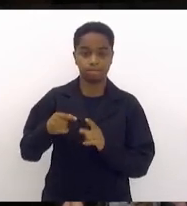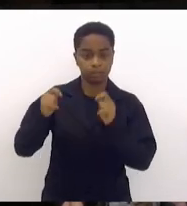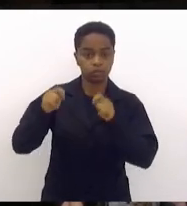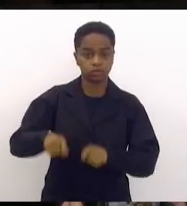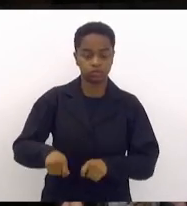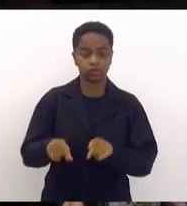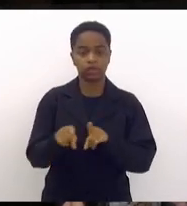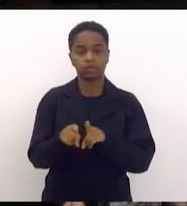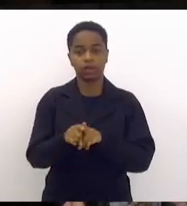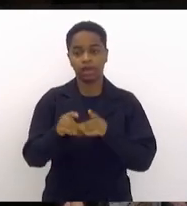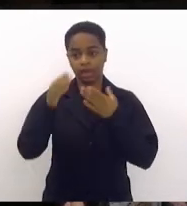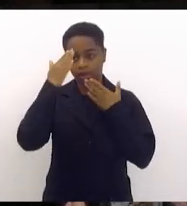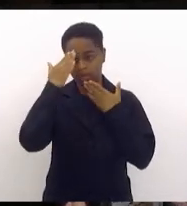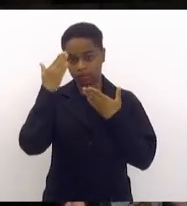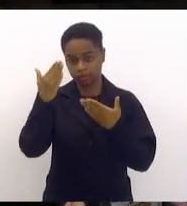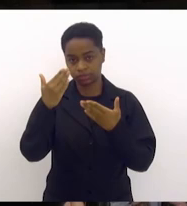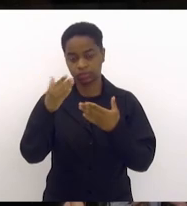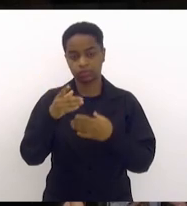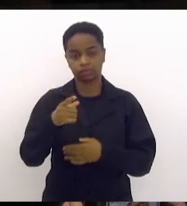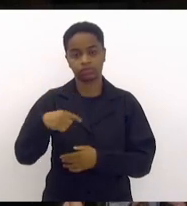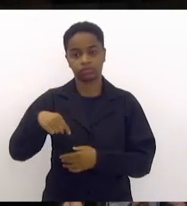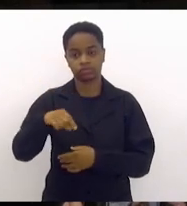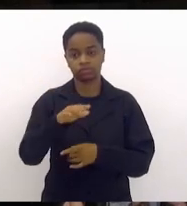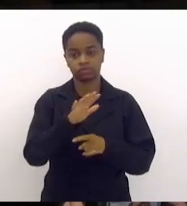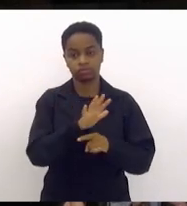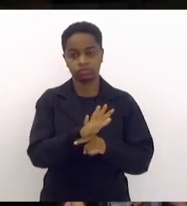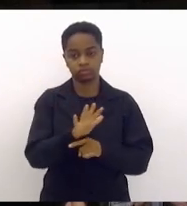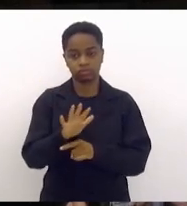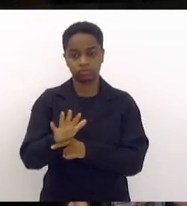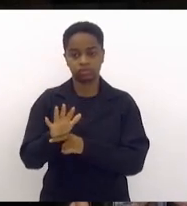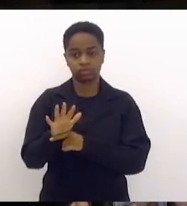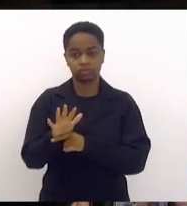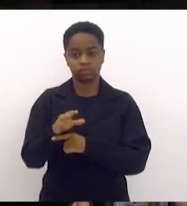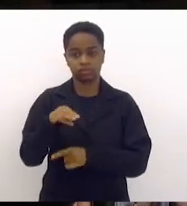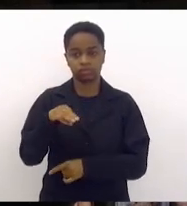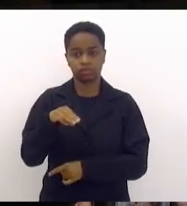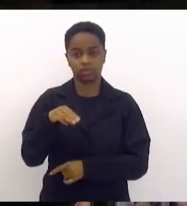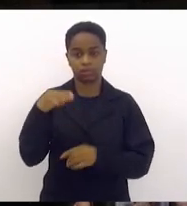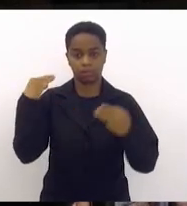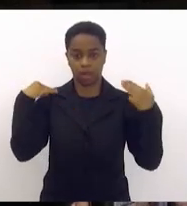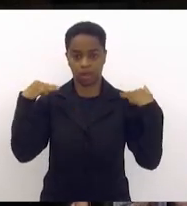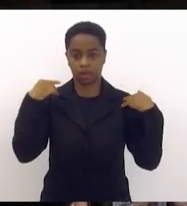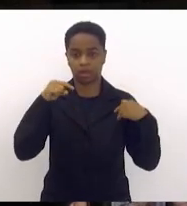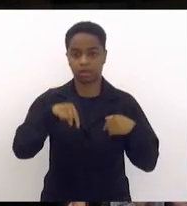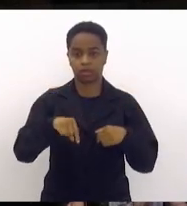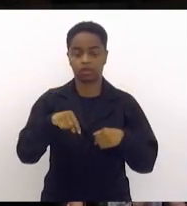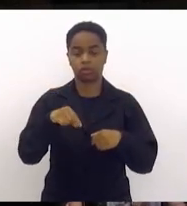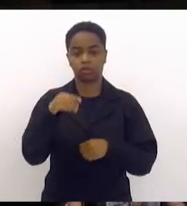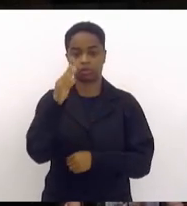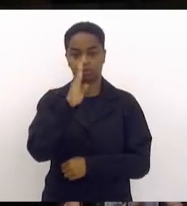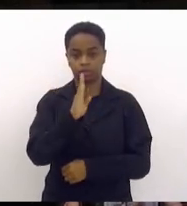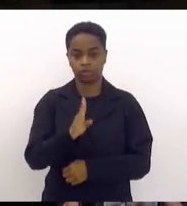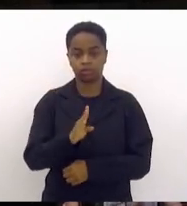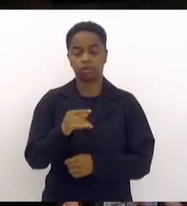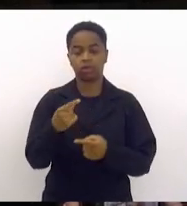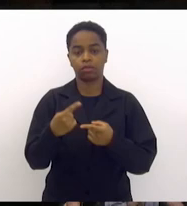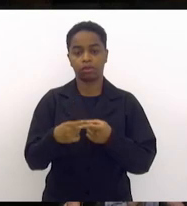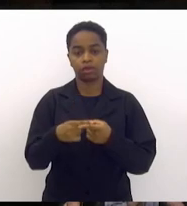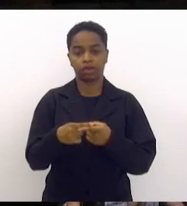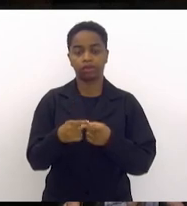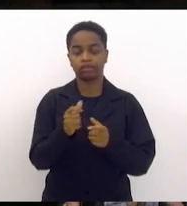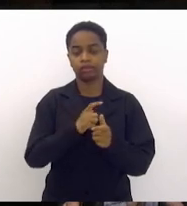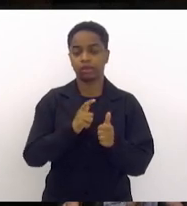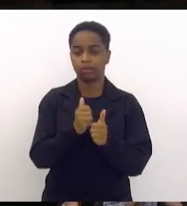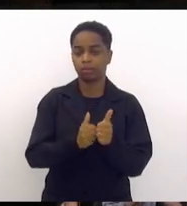agradecer também muito a contribuição da Marinha do Brasil que tem um protagonismo todo especial